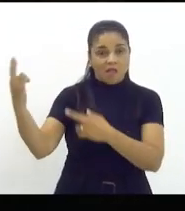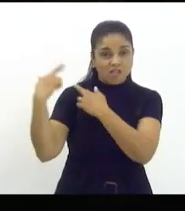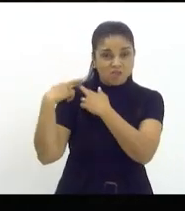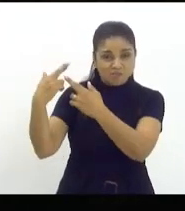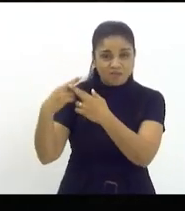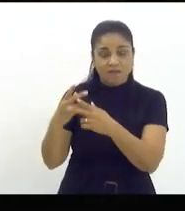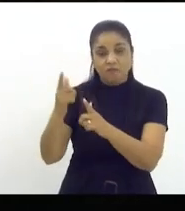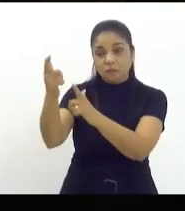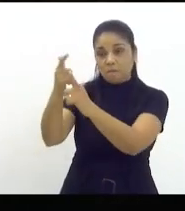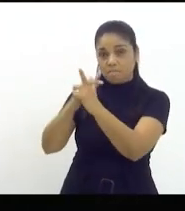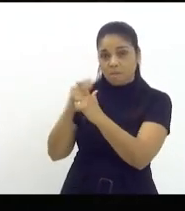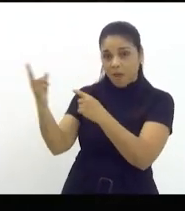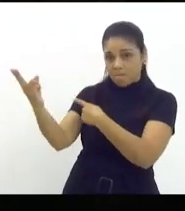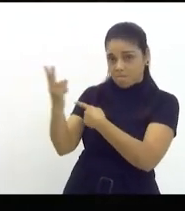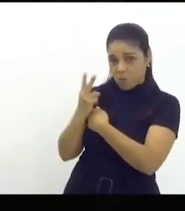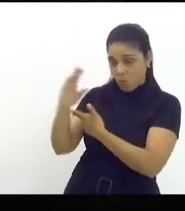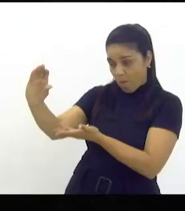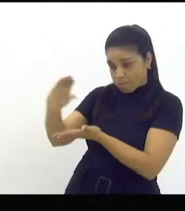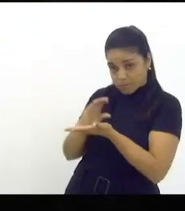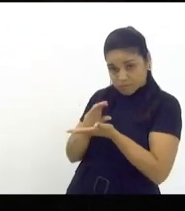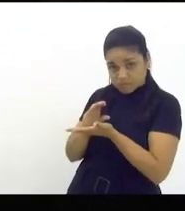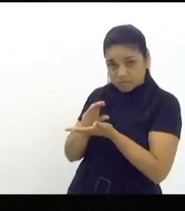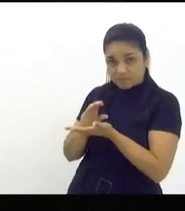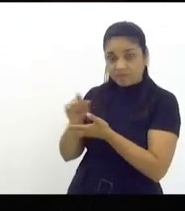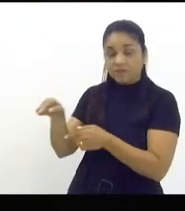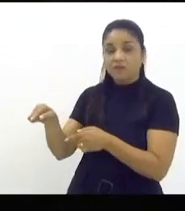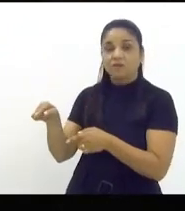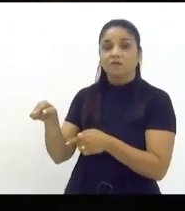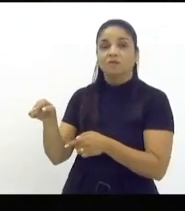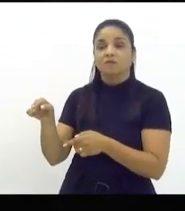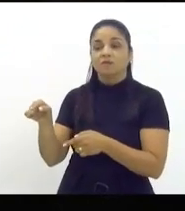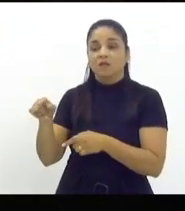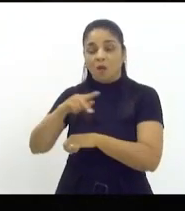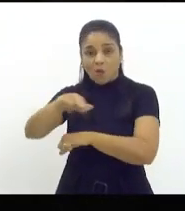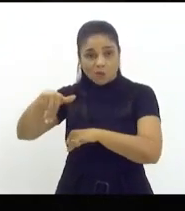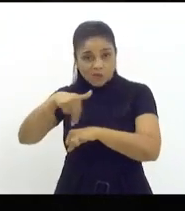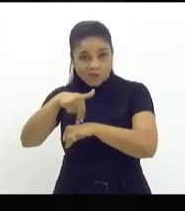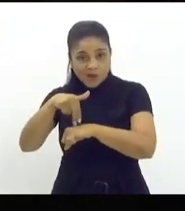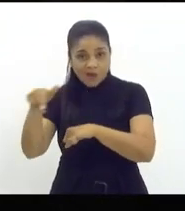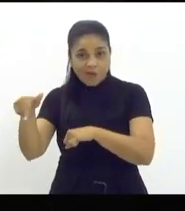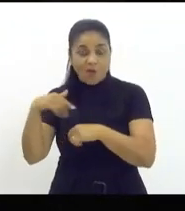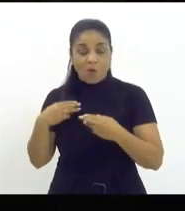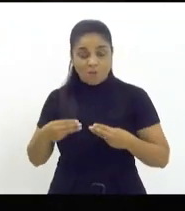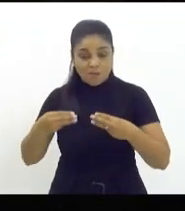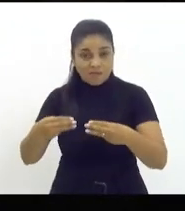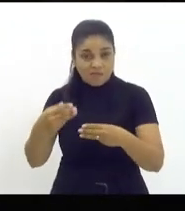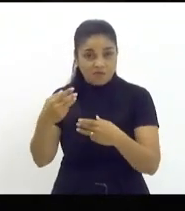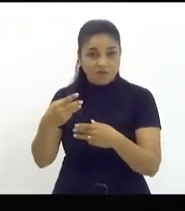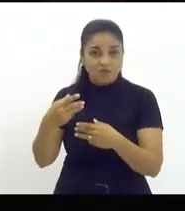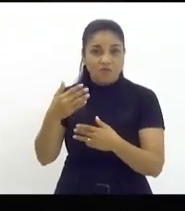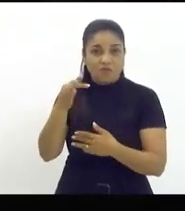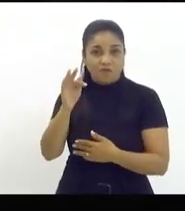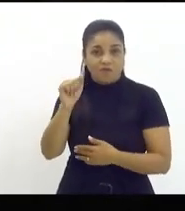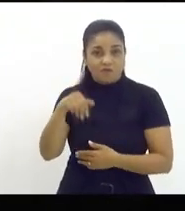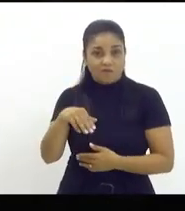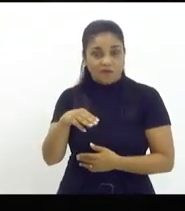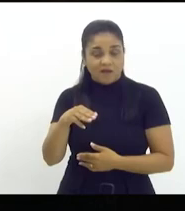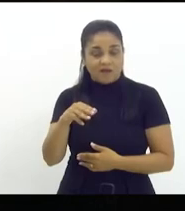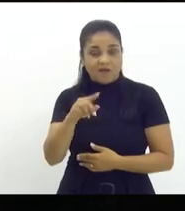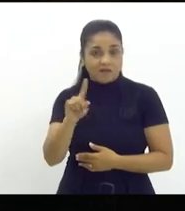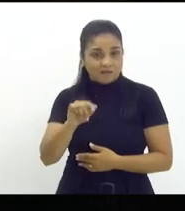que tem a Val da União demandam o ministro da Fazenda diz assim isso a gente não pode